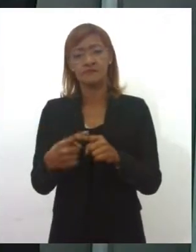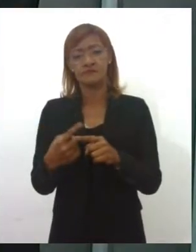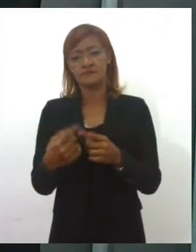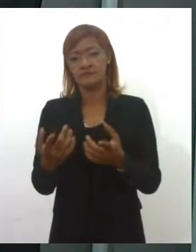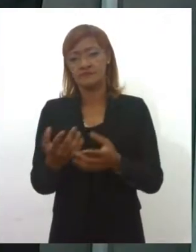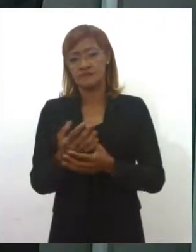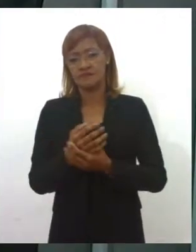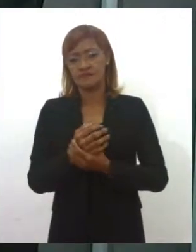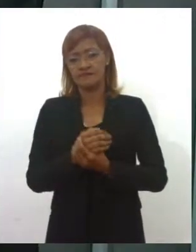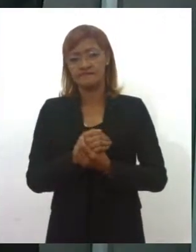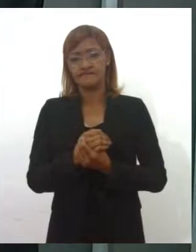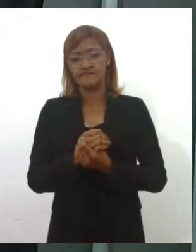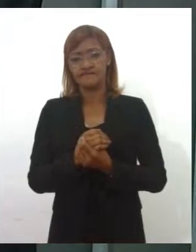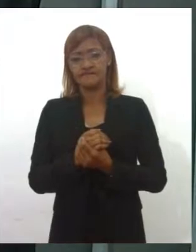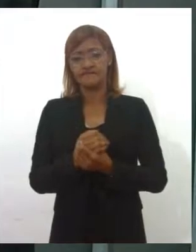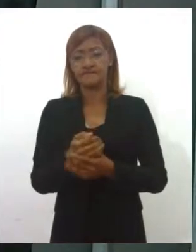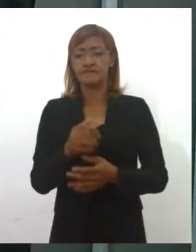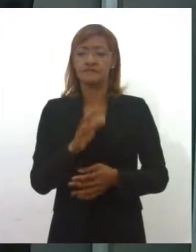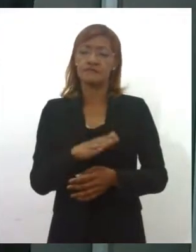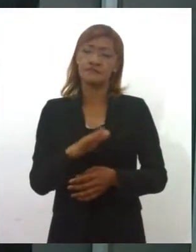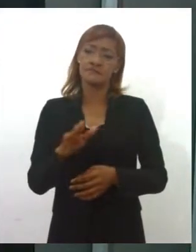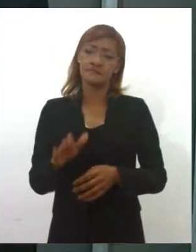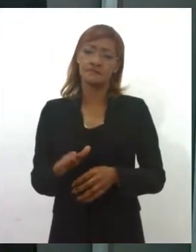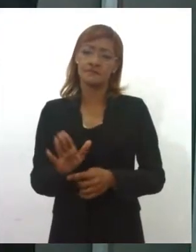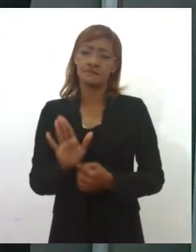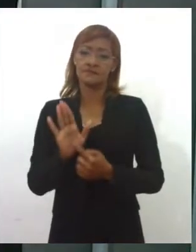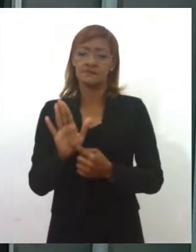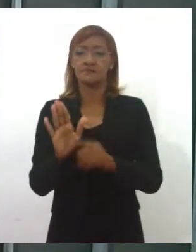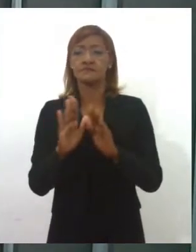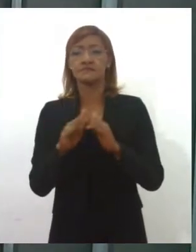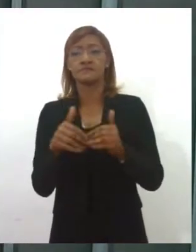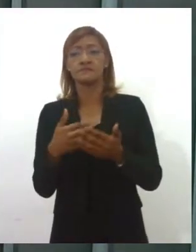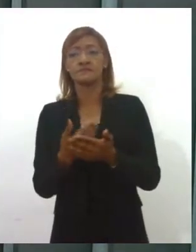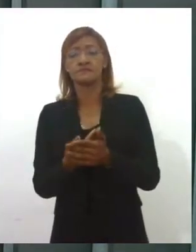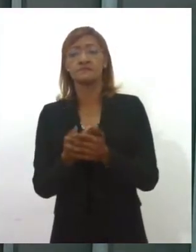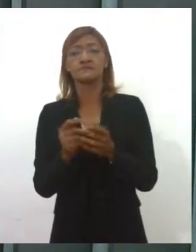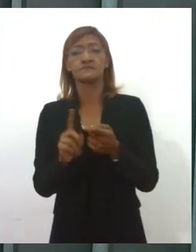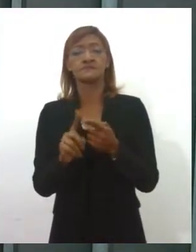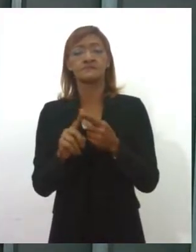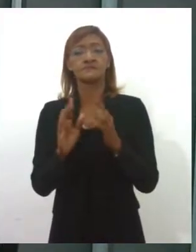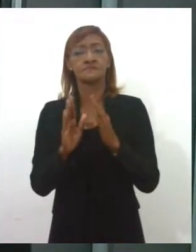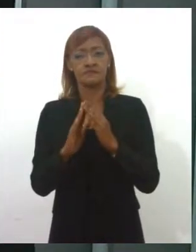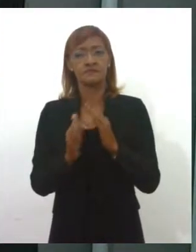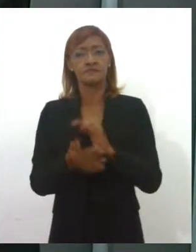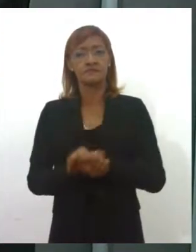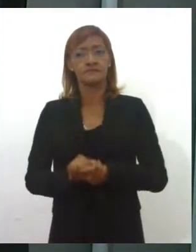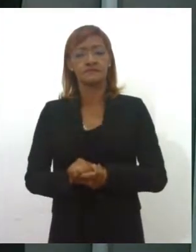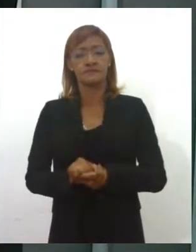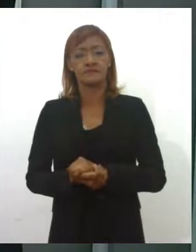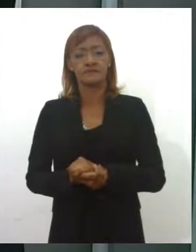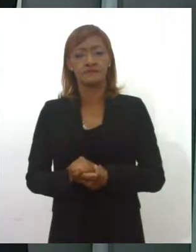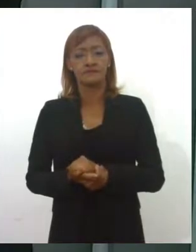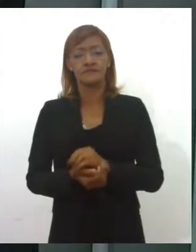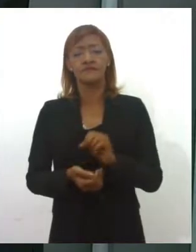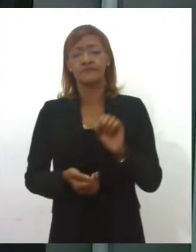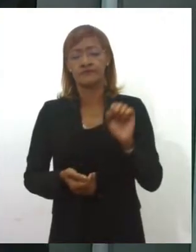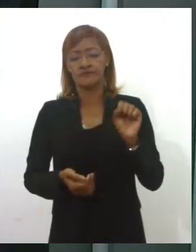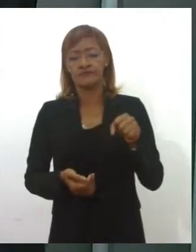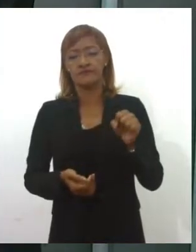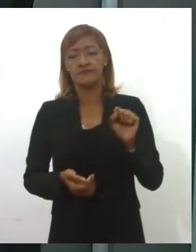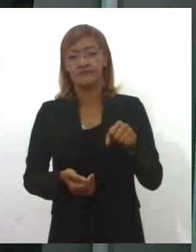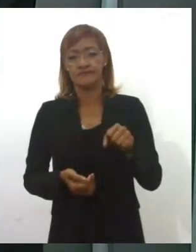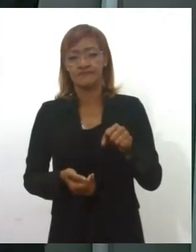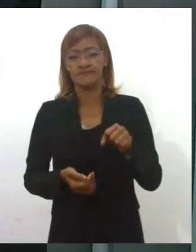não só as crianças devem demonstrar isso nas escolas mas em casa também né deputada Ah com certeza né